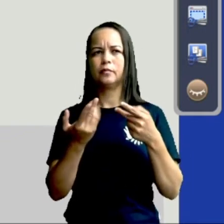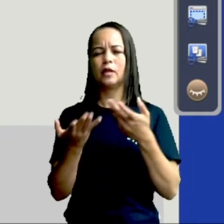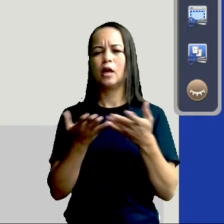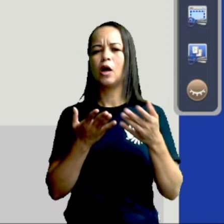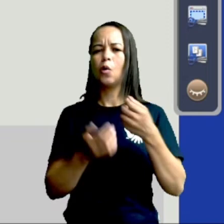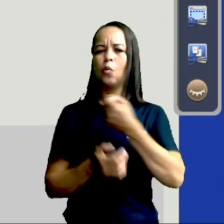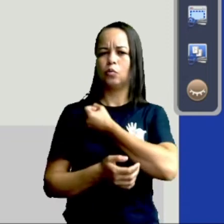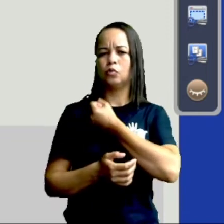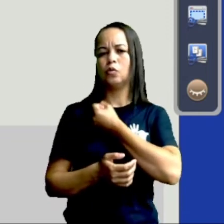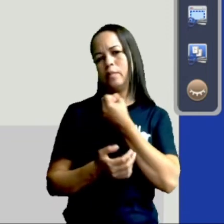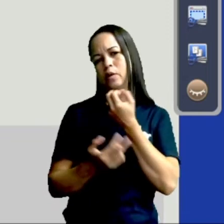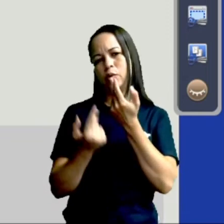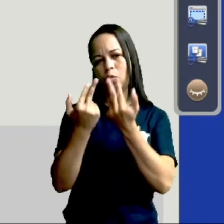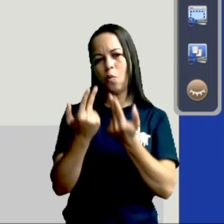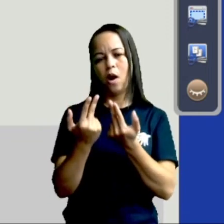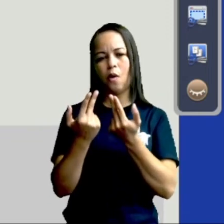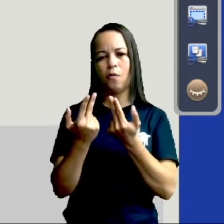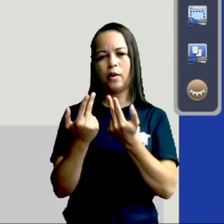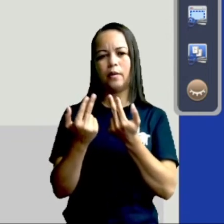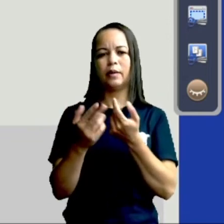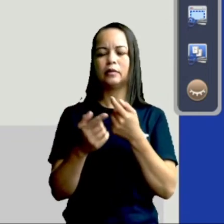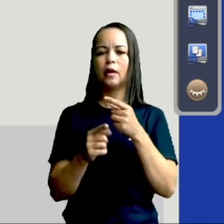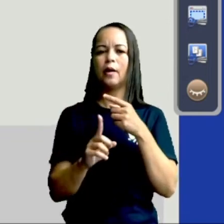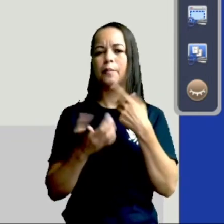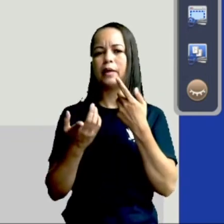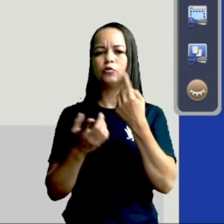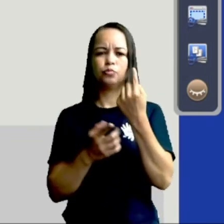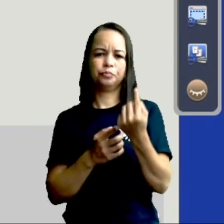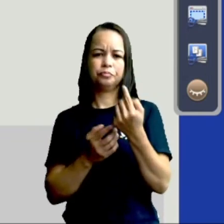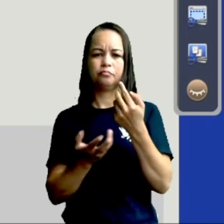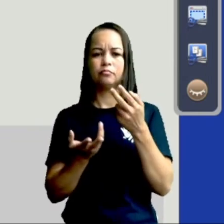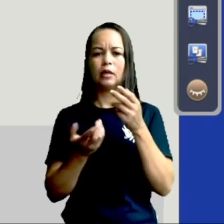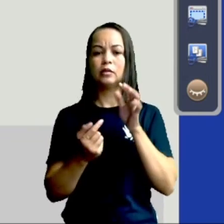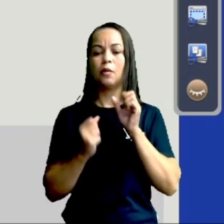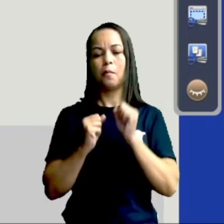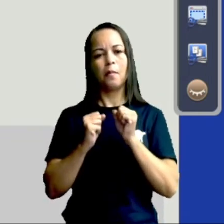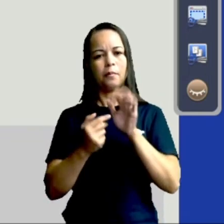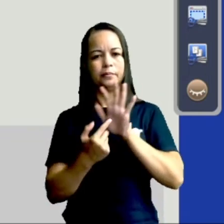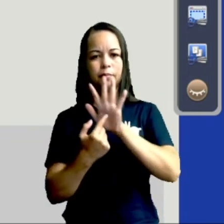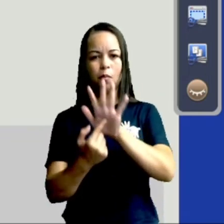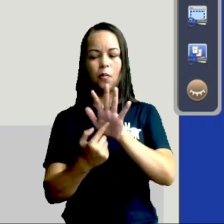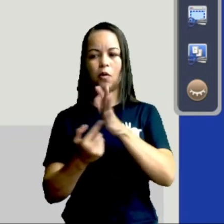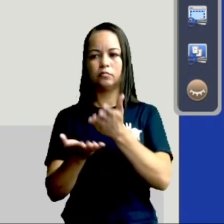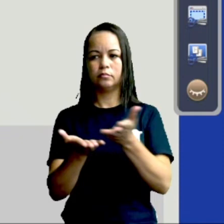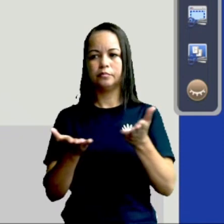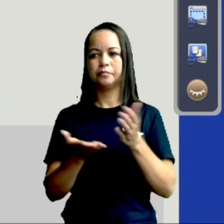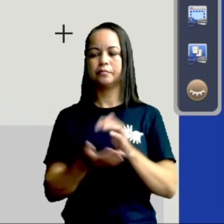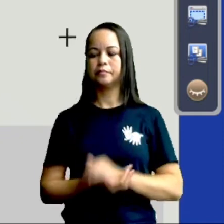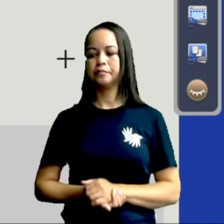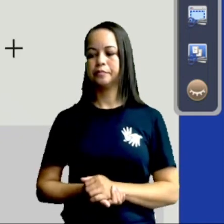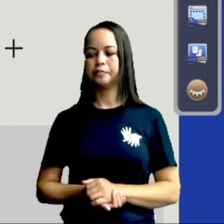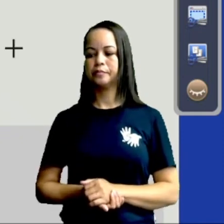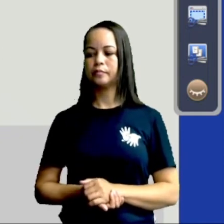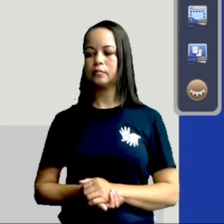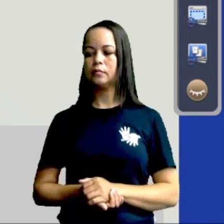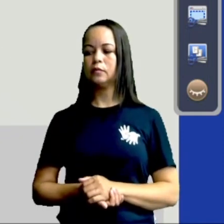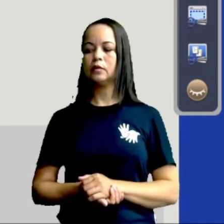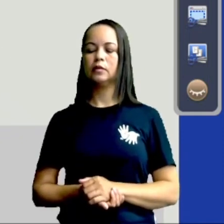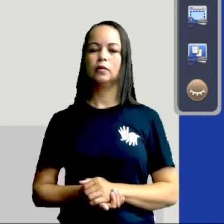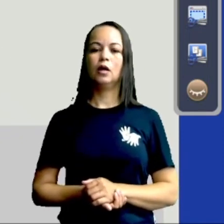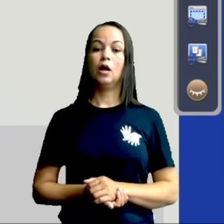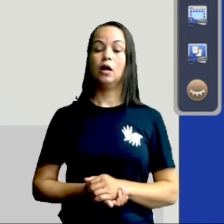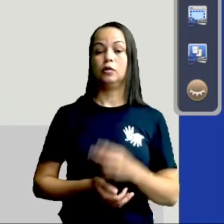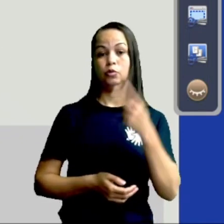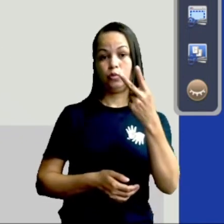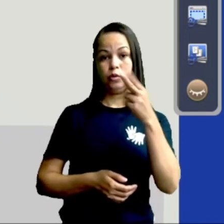coisa que apenas um? Então, são as maneiras que podem aparecer aí nas diversas situações. Uma única raiz ou duas raízes